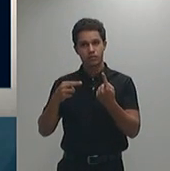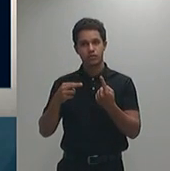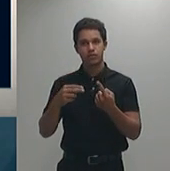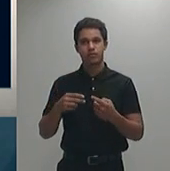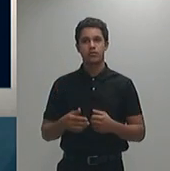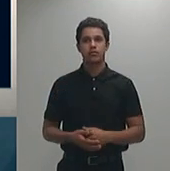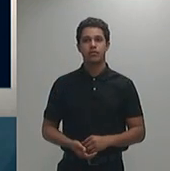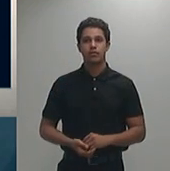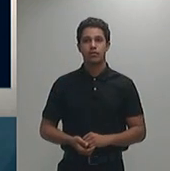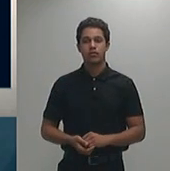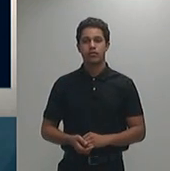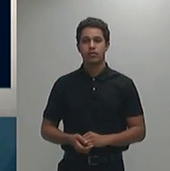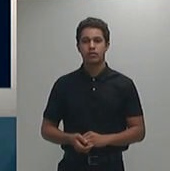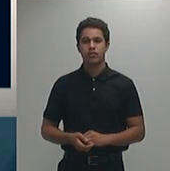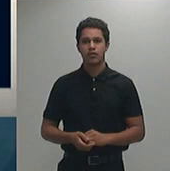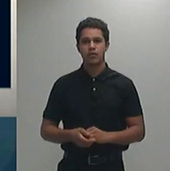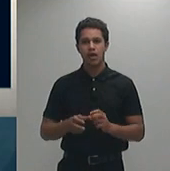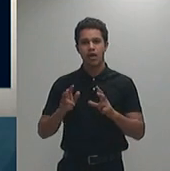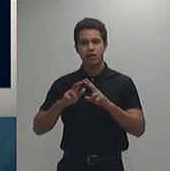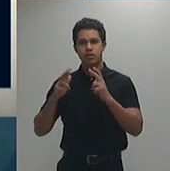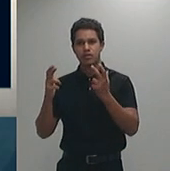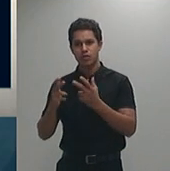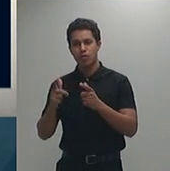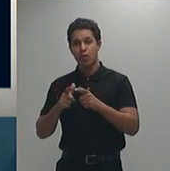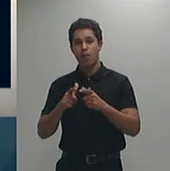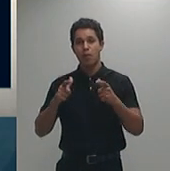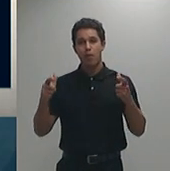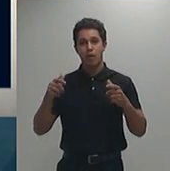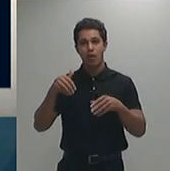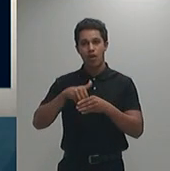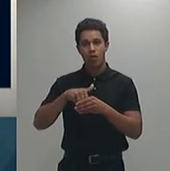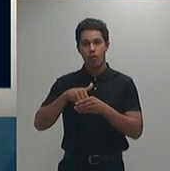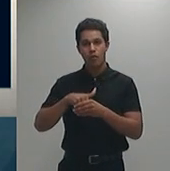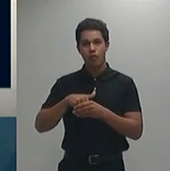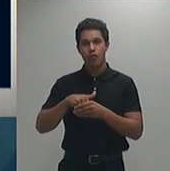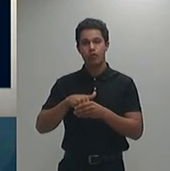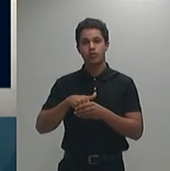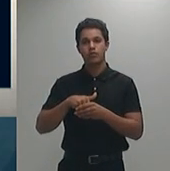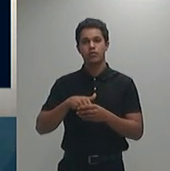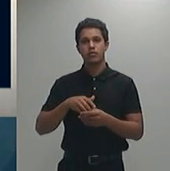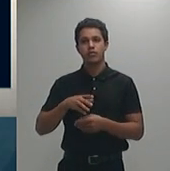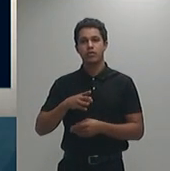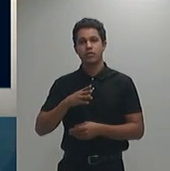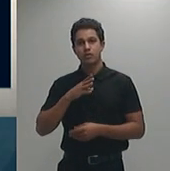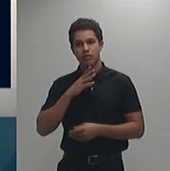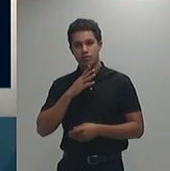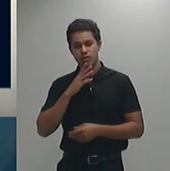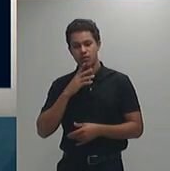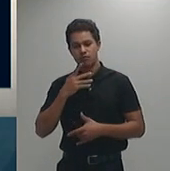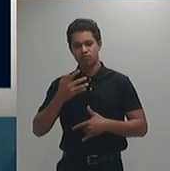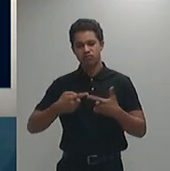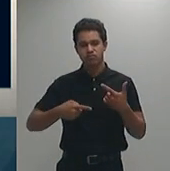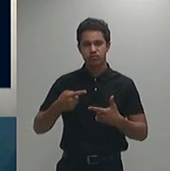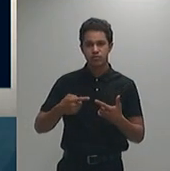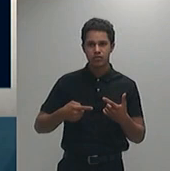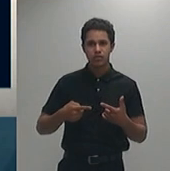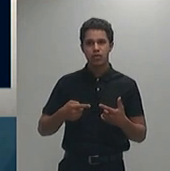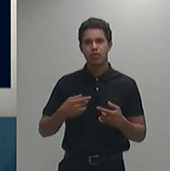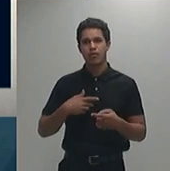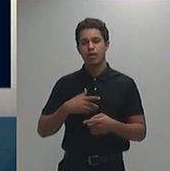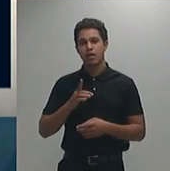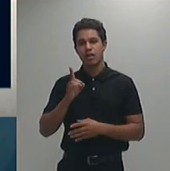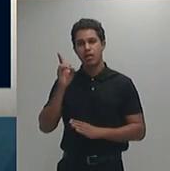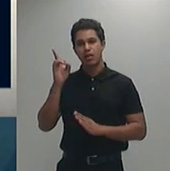a seção por unanimidade e conhece do conflito para declarar a competência do juízo